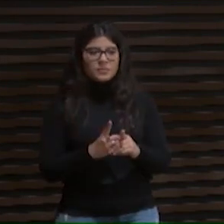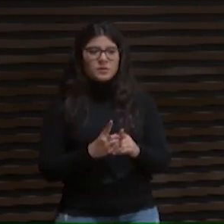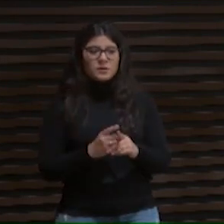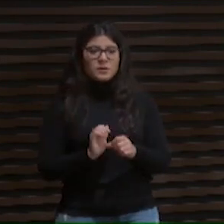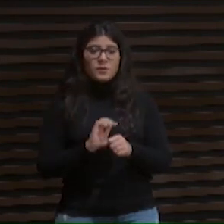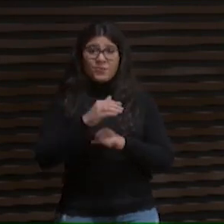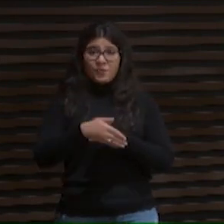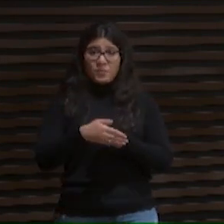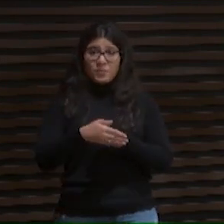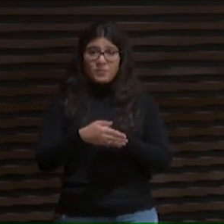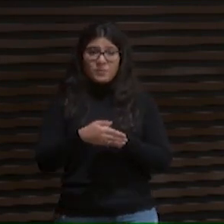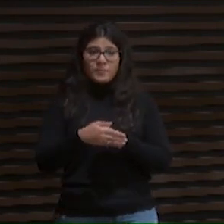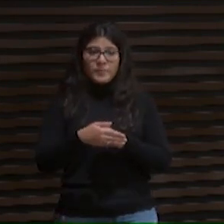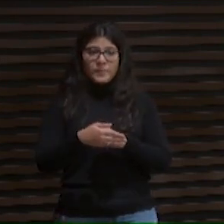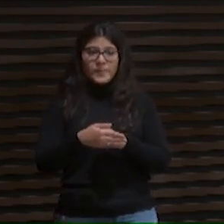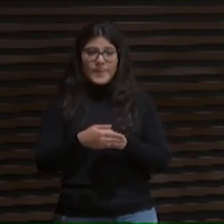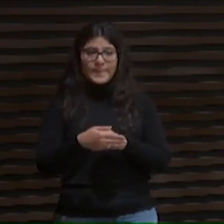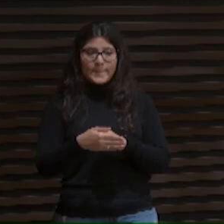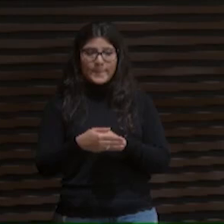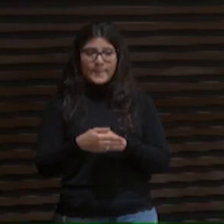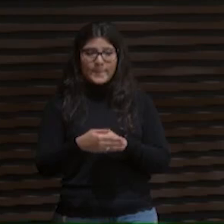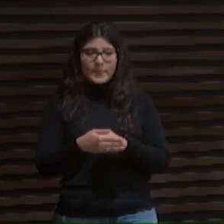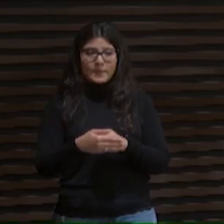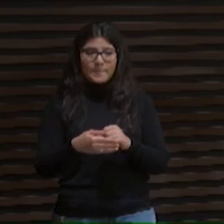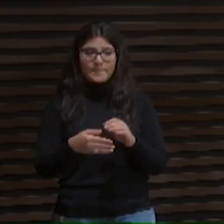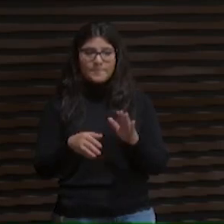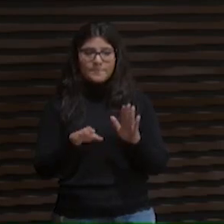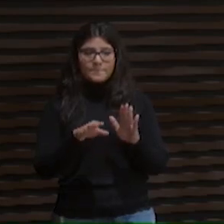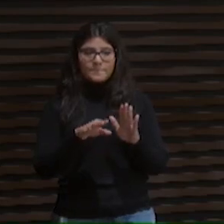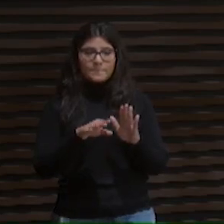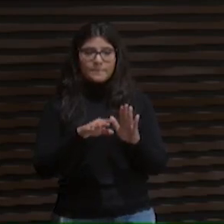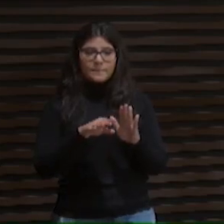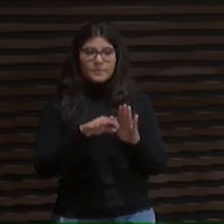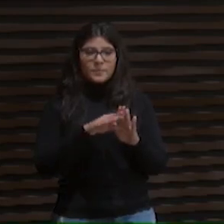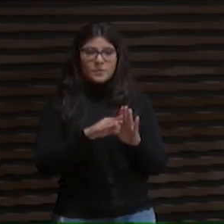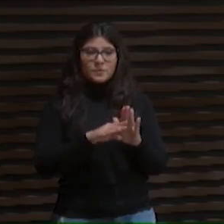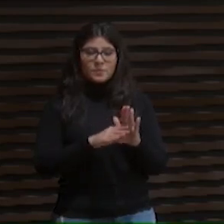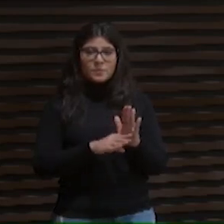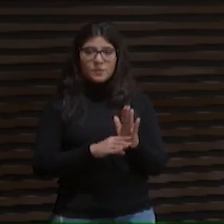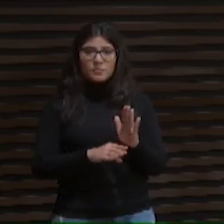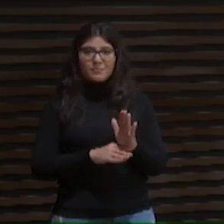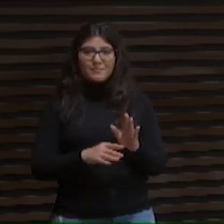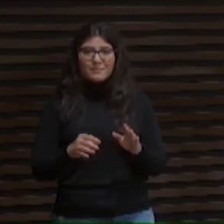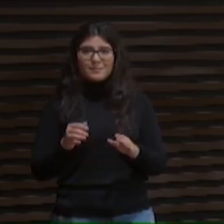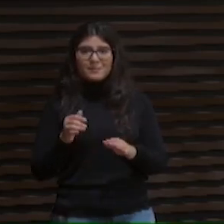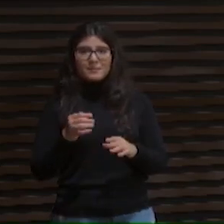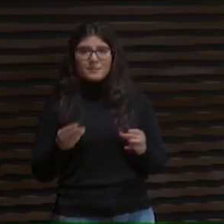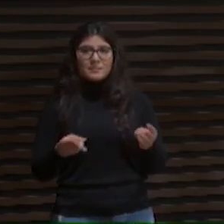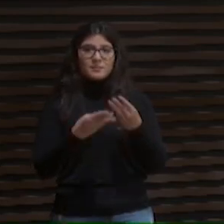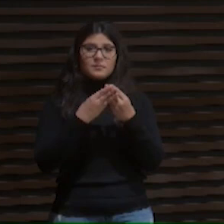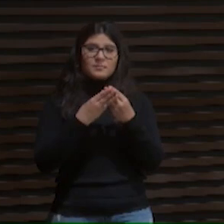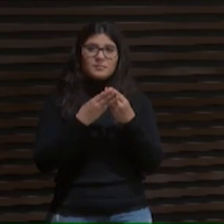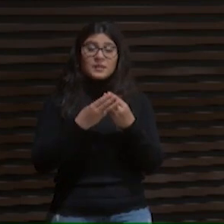fora o núcleo judaico, né? Nós estamos num contexto em que a Palestina estava sob o império